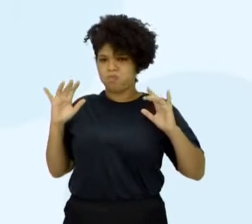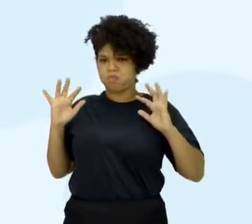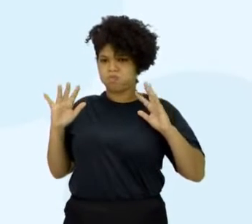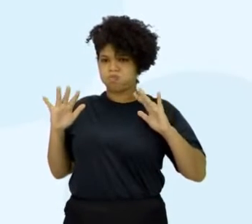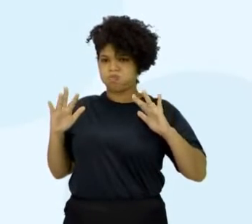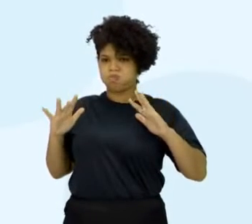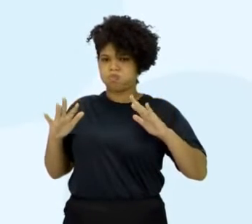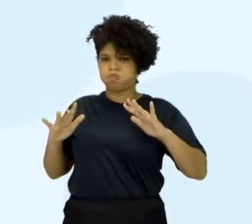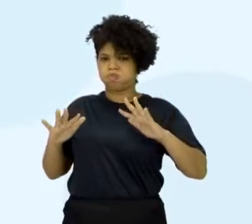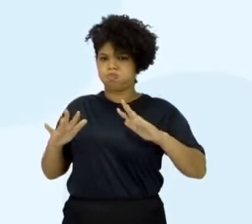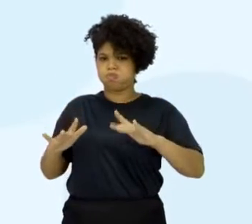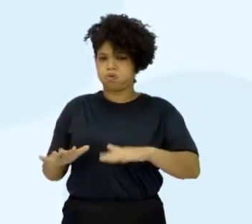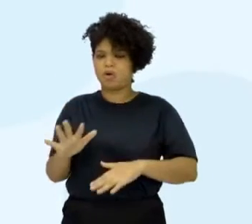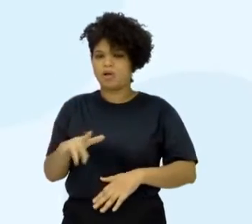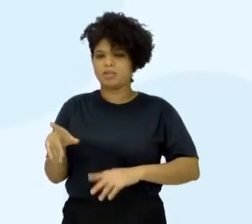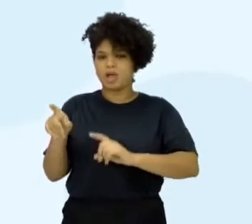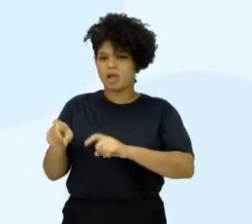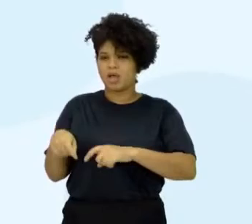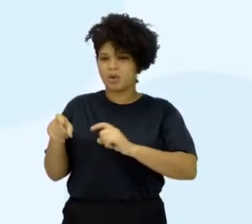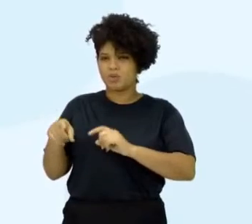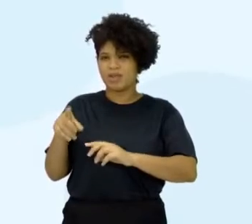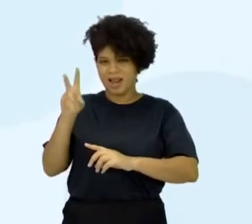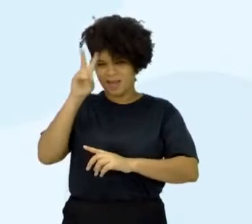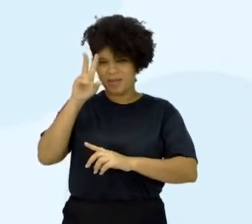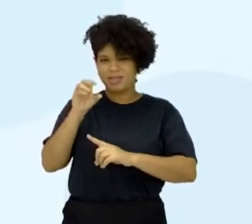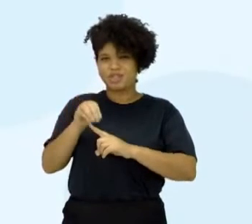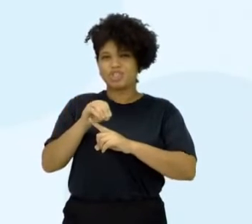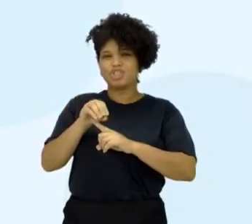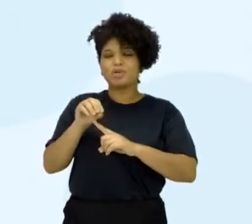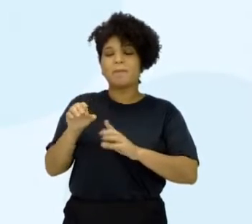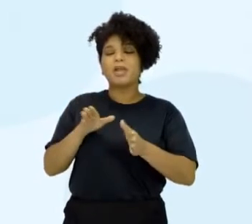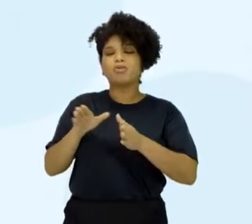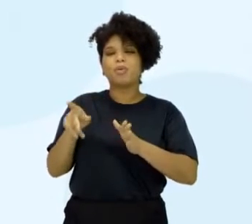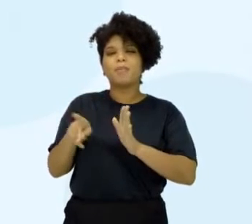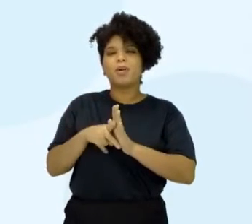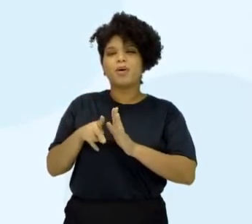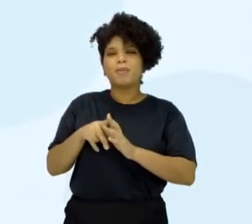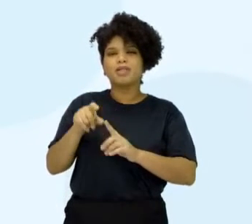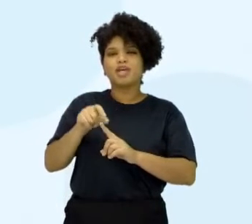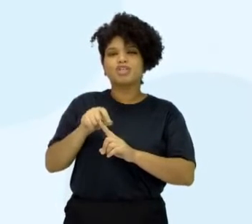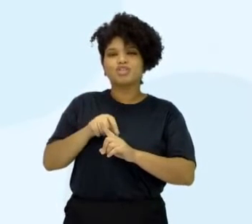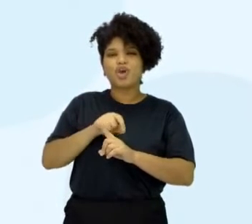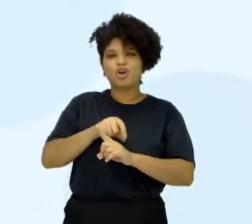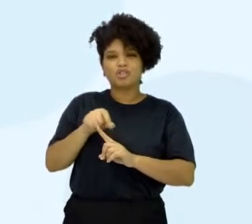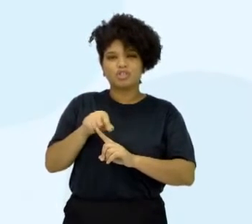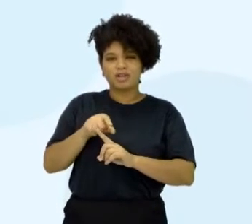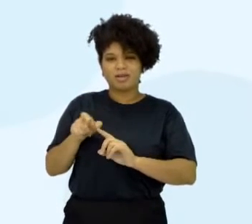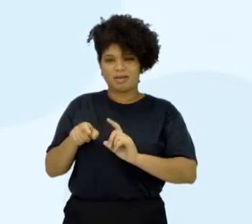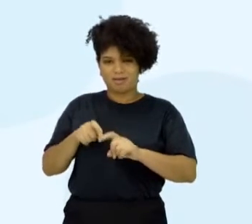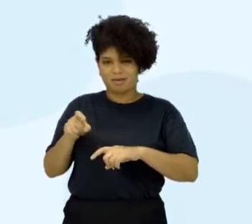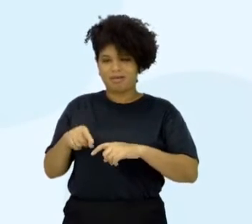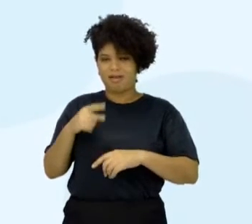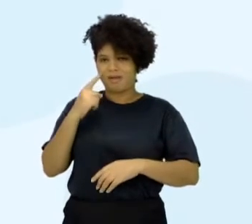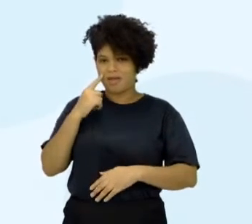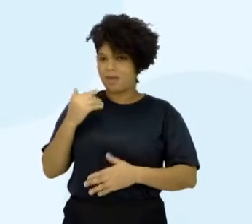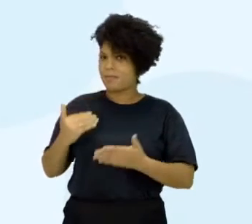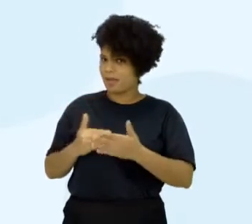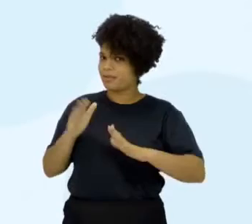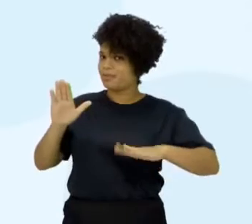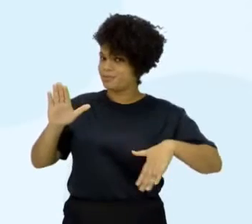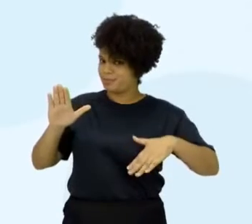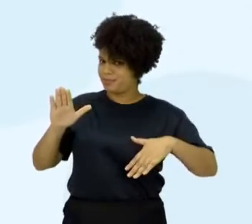da agricultura, né, principalmente da soja, mas olha aí as populações crescendo, mas sempre na faixa litorânea